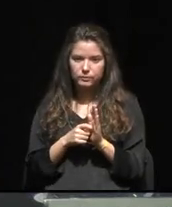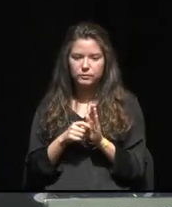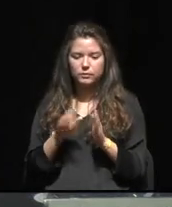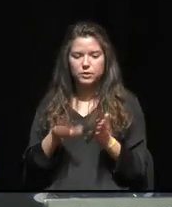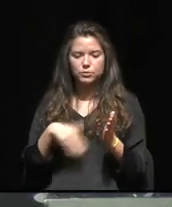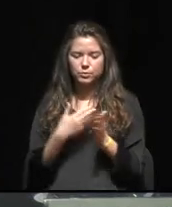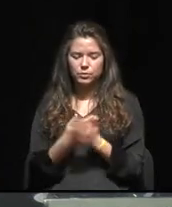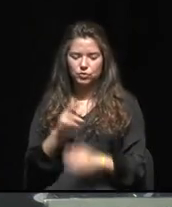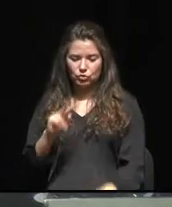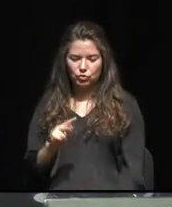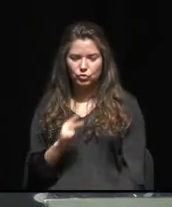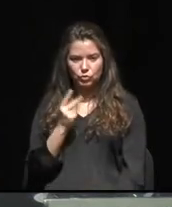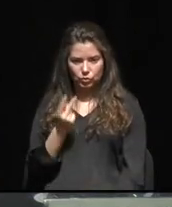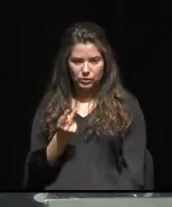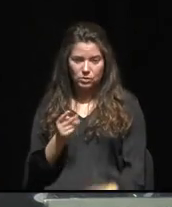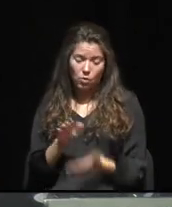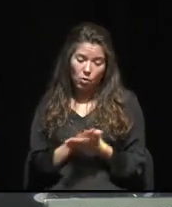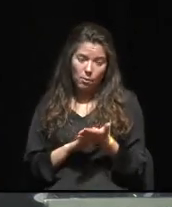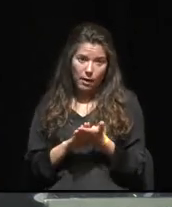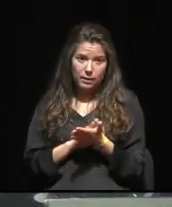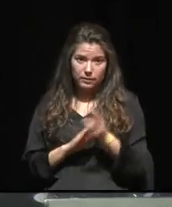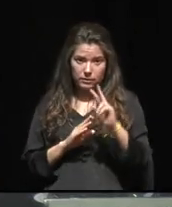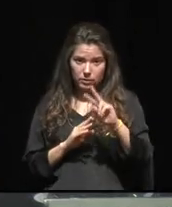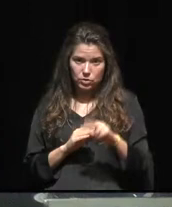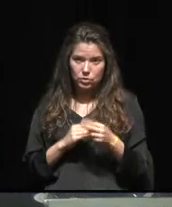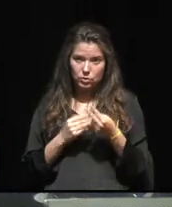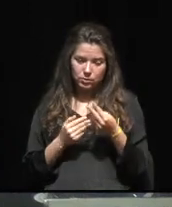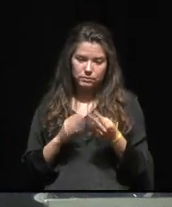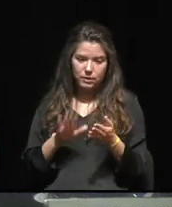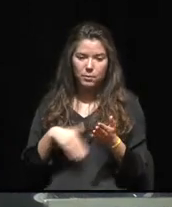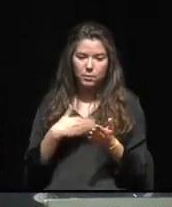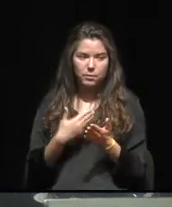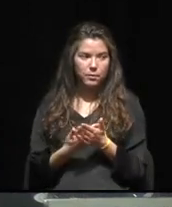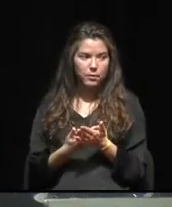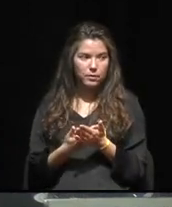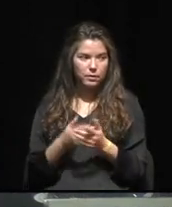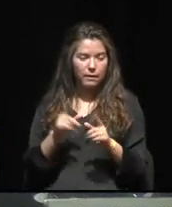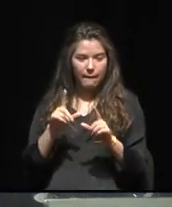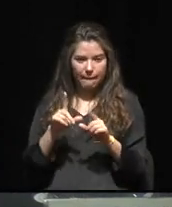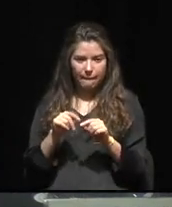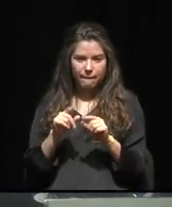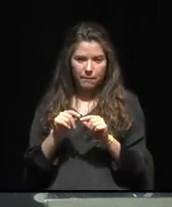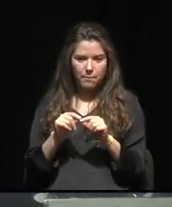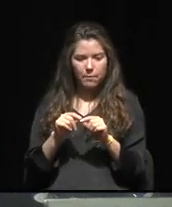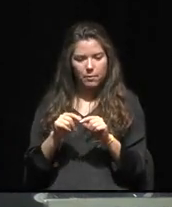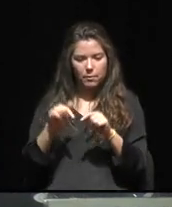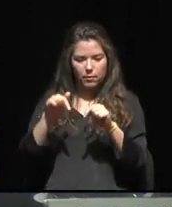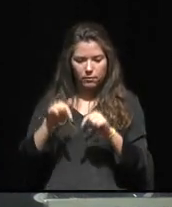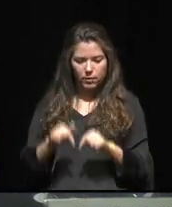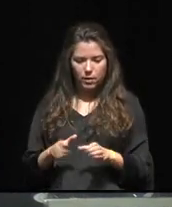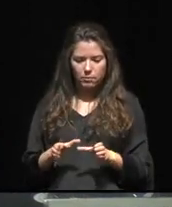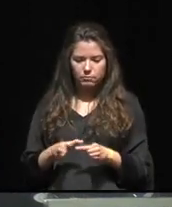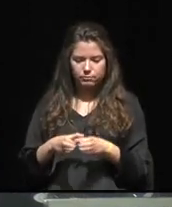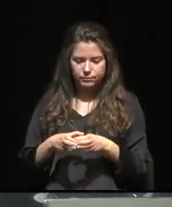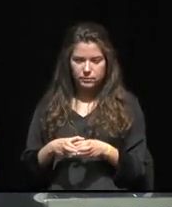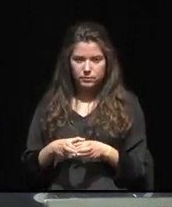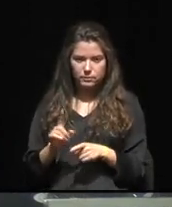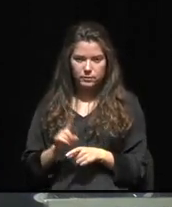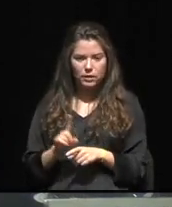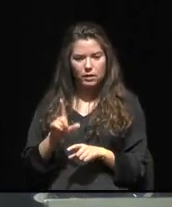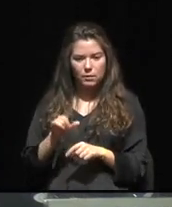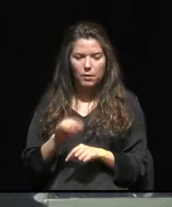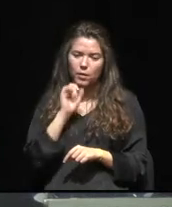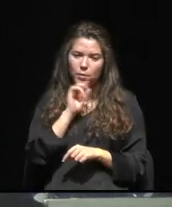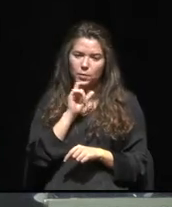destas propostas pelo menos no essencial delas havendo esta proposta também para descida à comissão depois poderemos também trabalhar